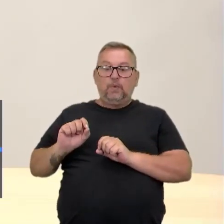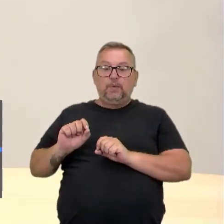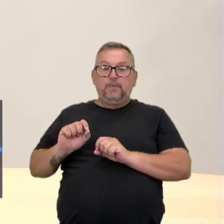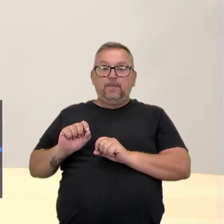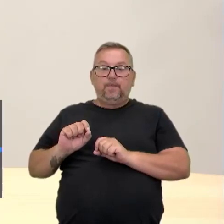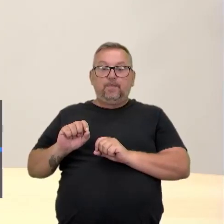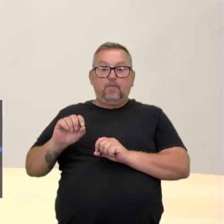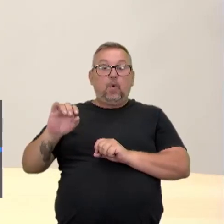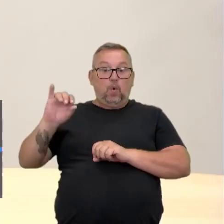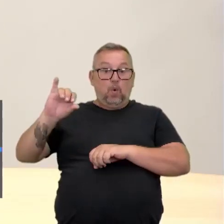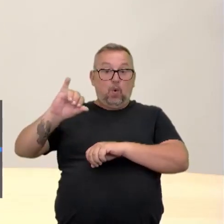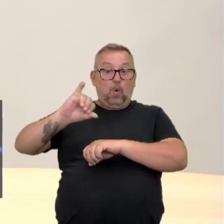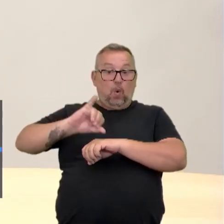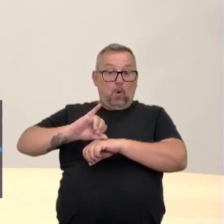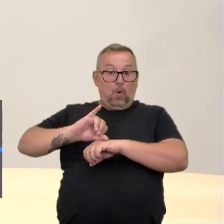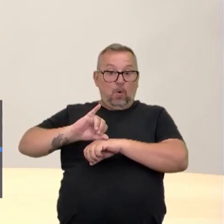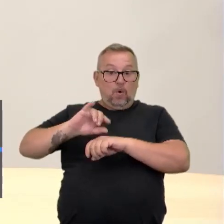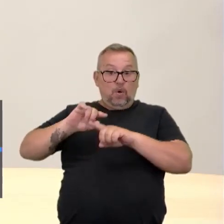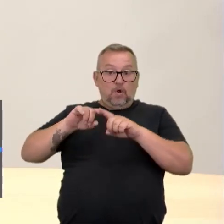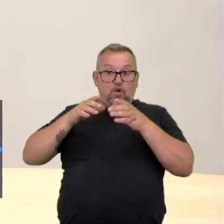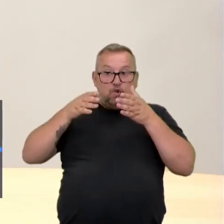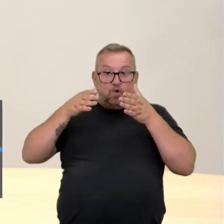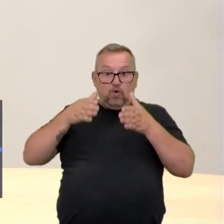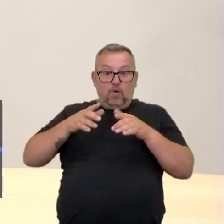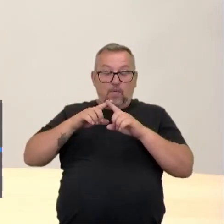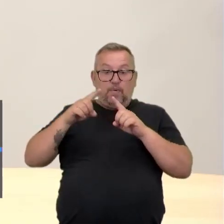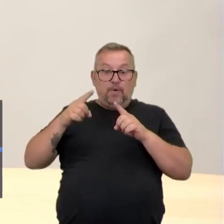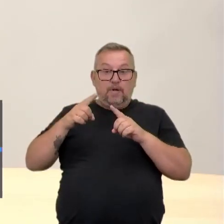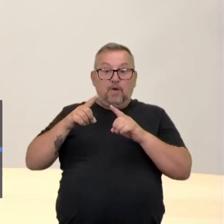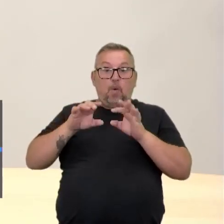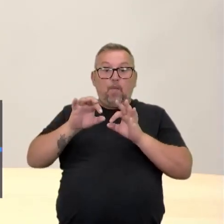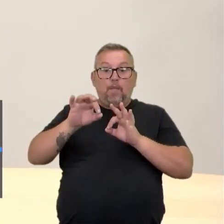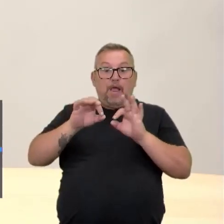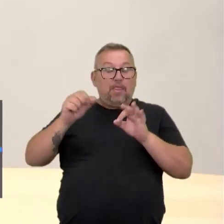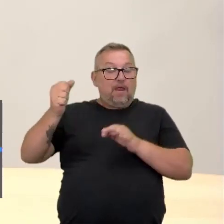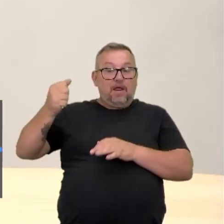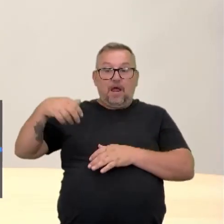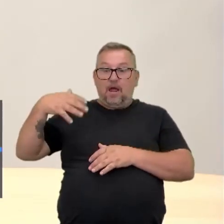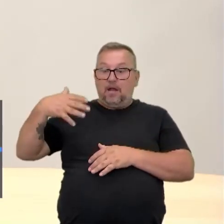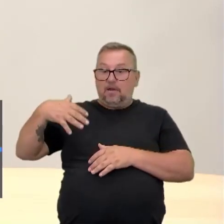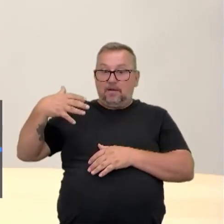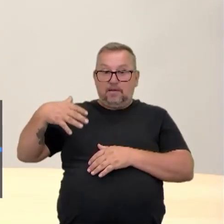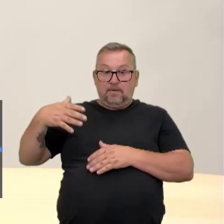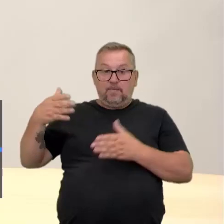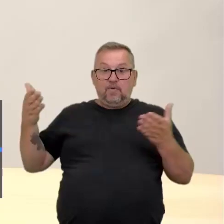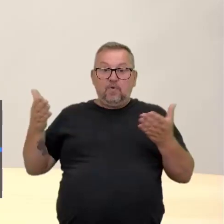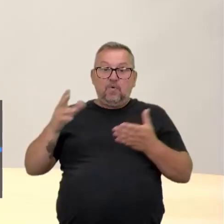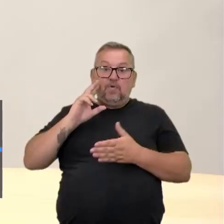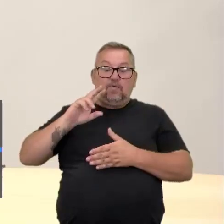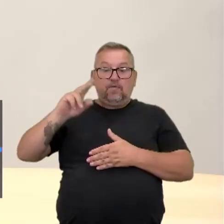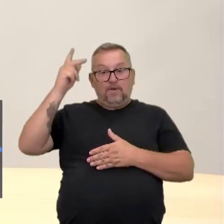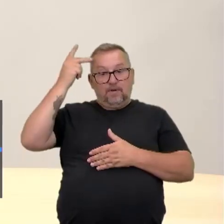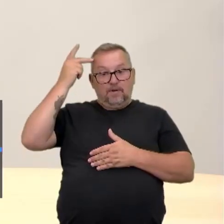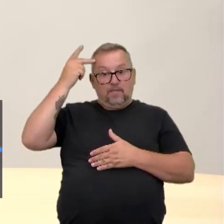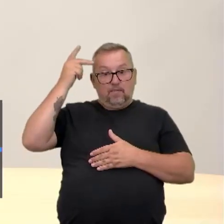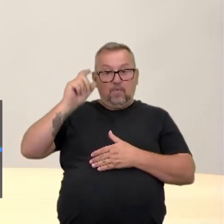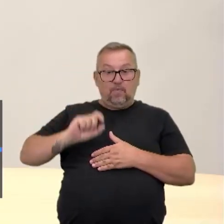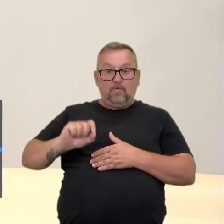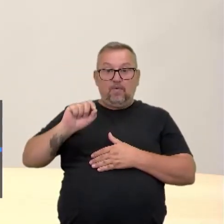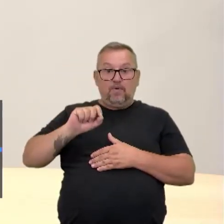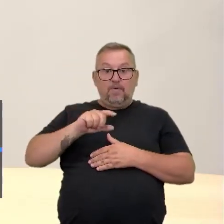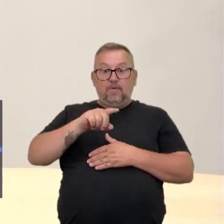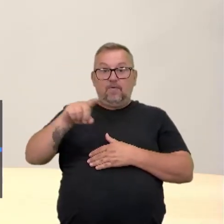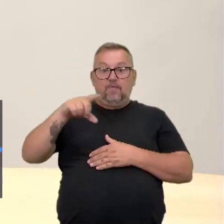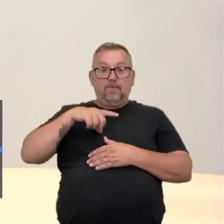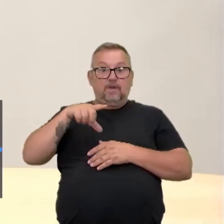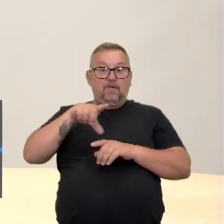o centro é uma área tão visada que o metro quadrado é absurdo. E hoje a gente ouve em São Paulo já a conversa de você